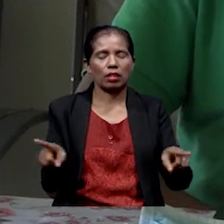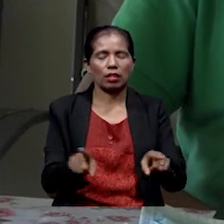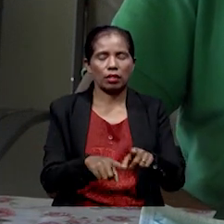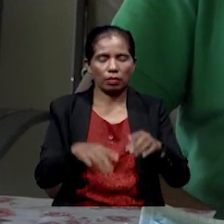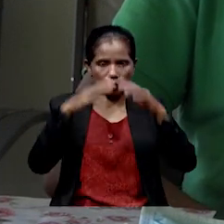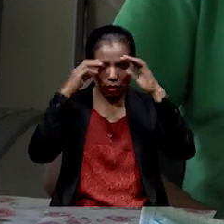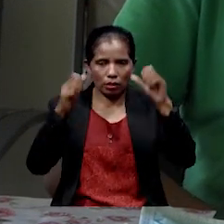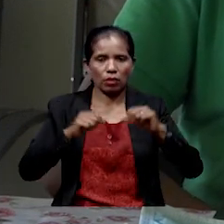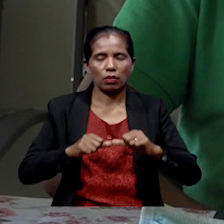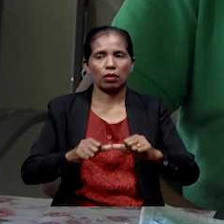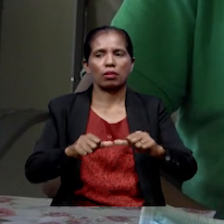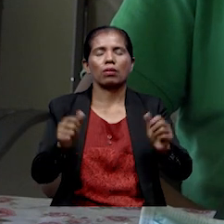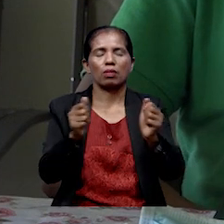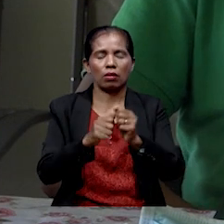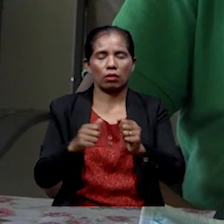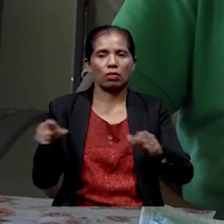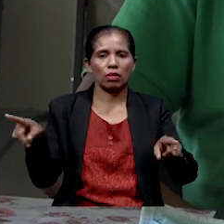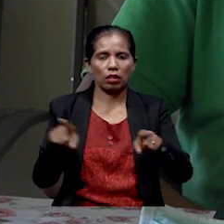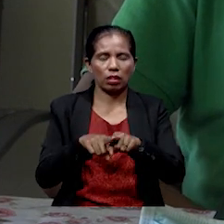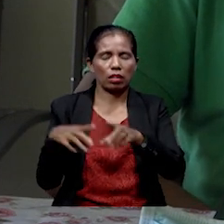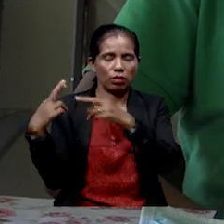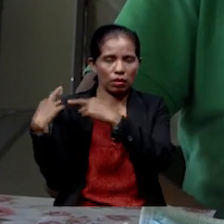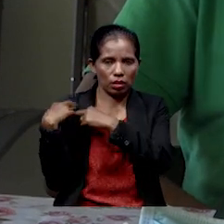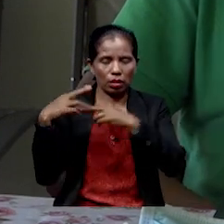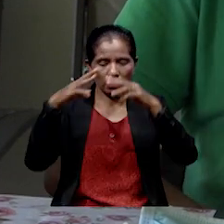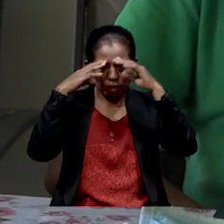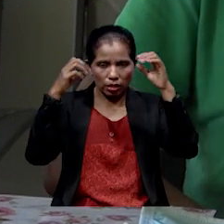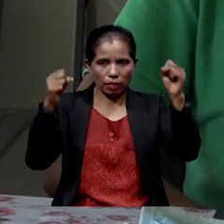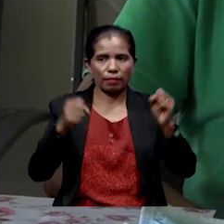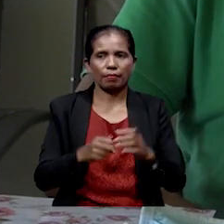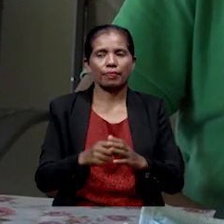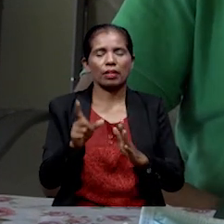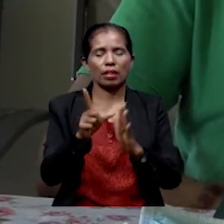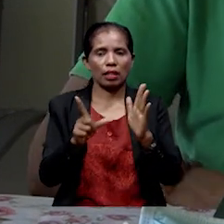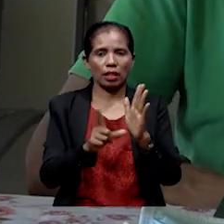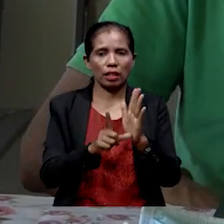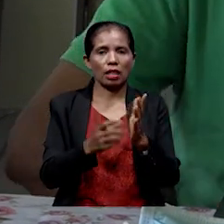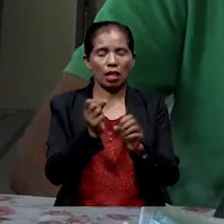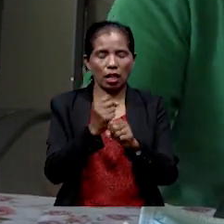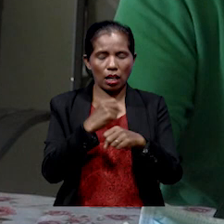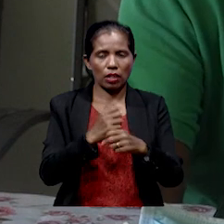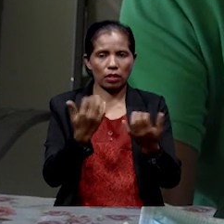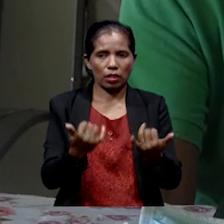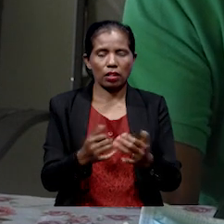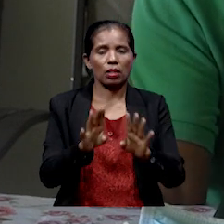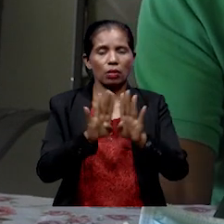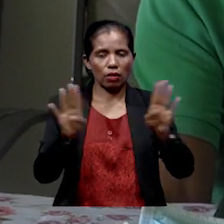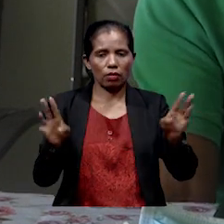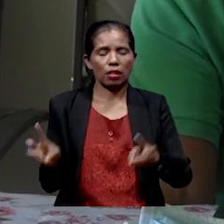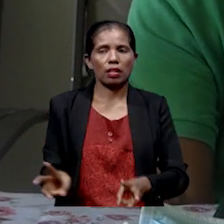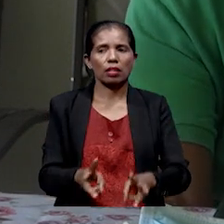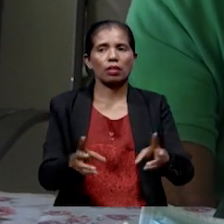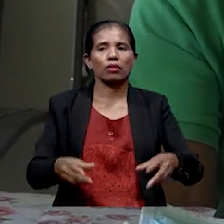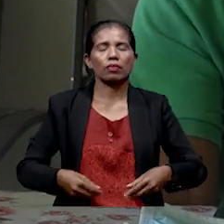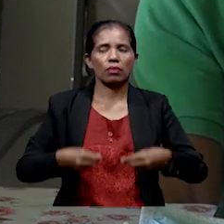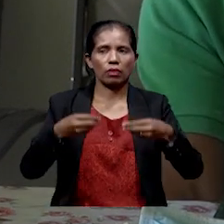o presidente continua ho nia clar nuda presidente ne mesmo que eleito. Agora, lei de behalo da daugne, lo que mos falidala, fo